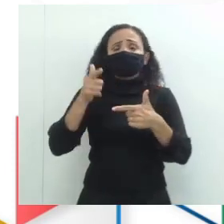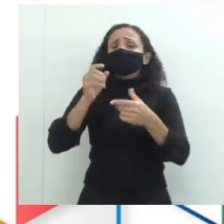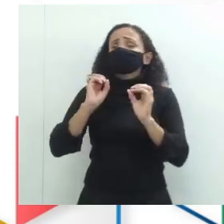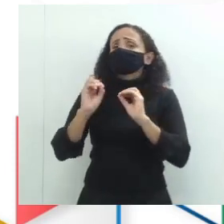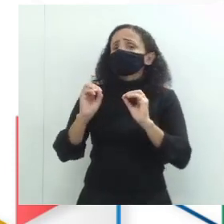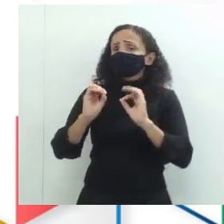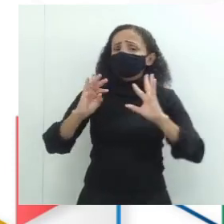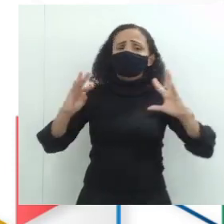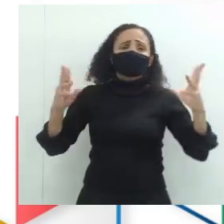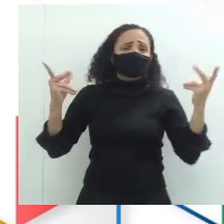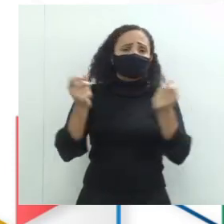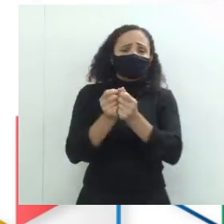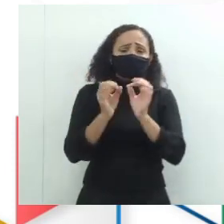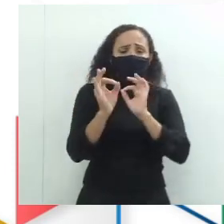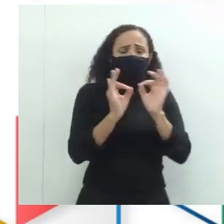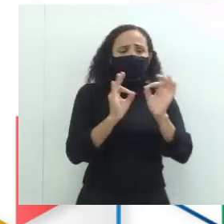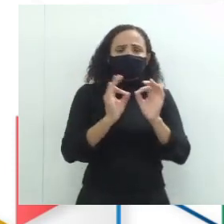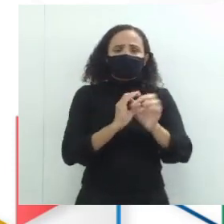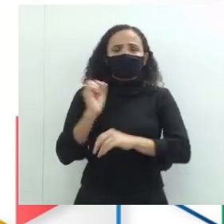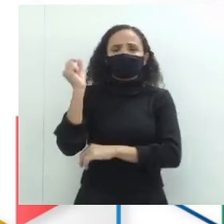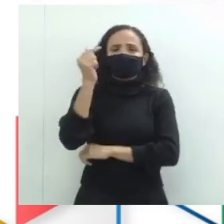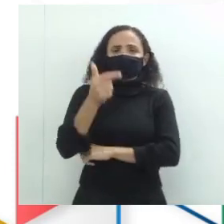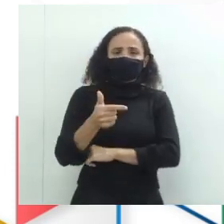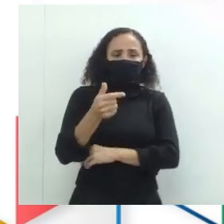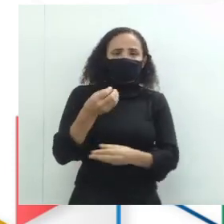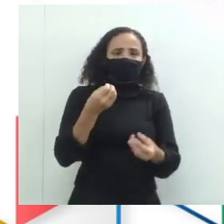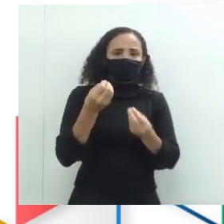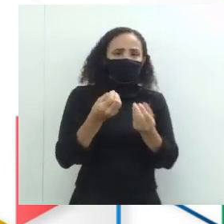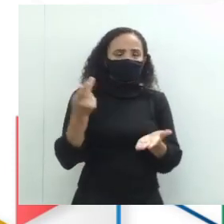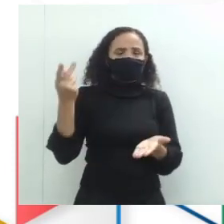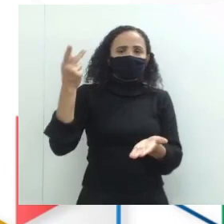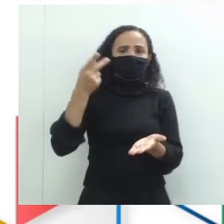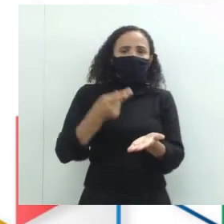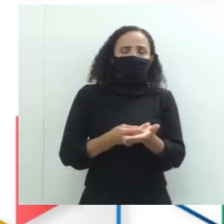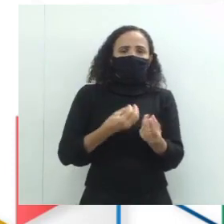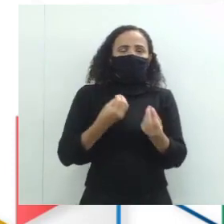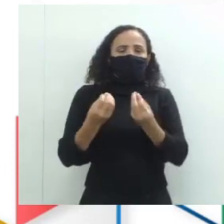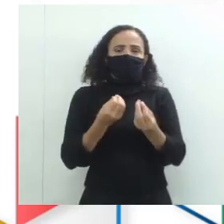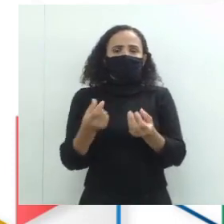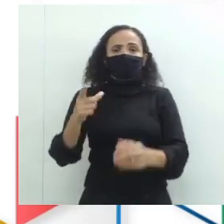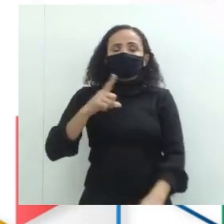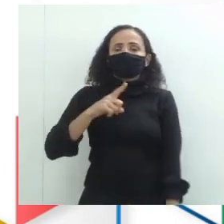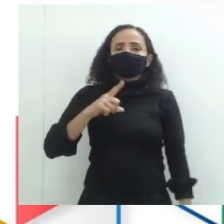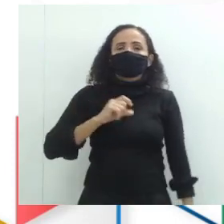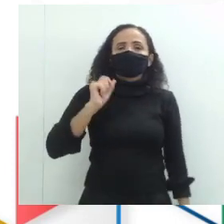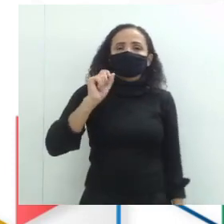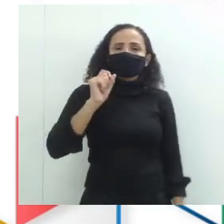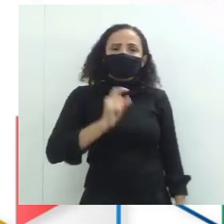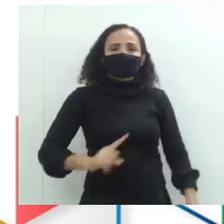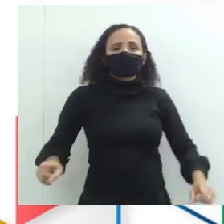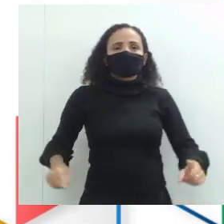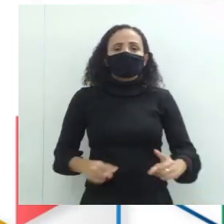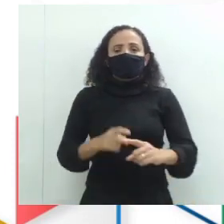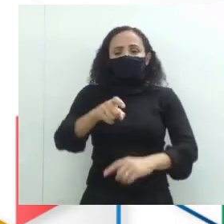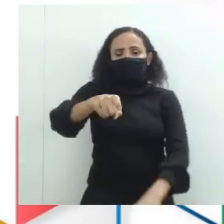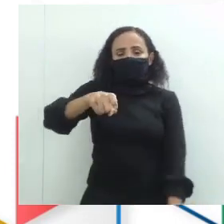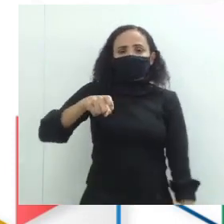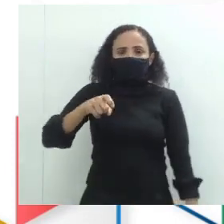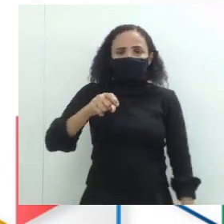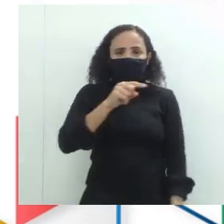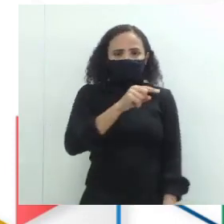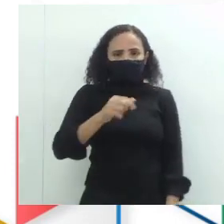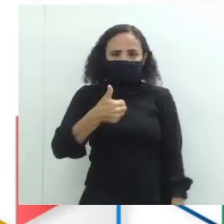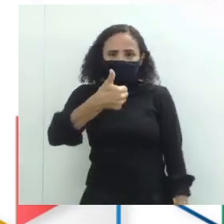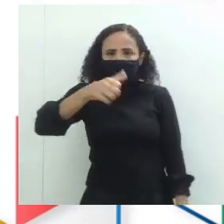dividisse toda a equação por 2. Ao dividir por 2, eu vou ter x igual a 18 dividido por 2,